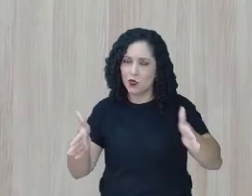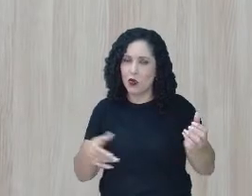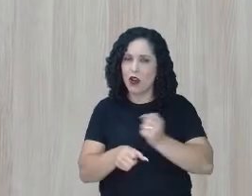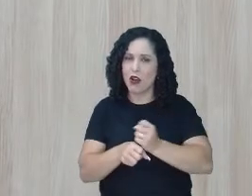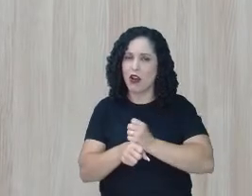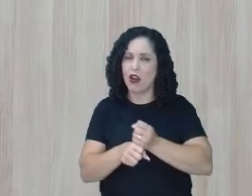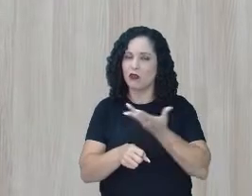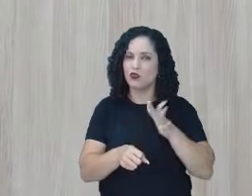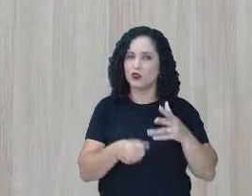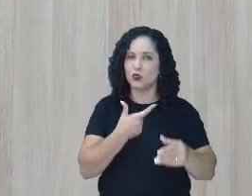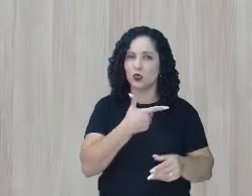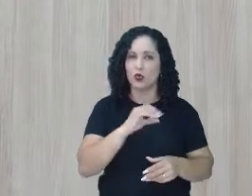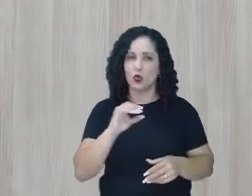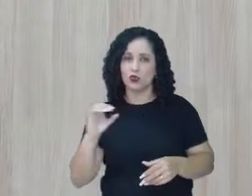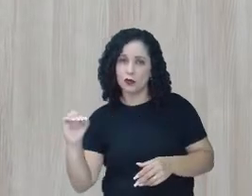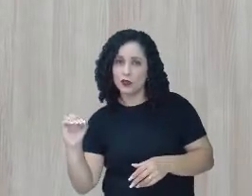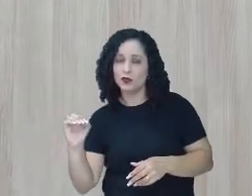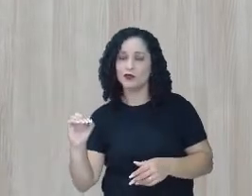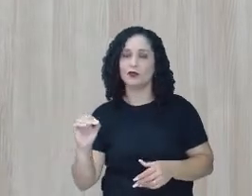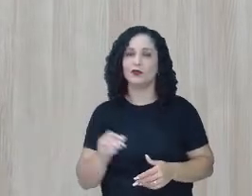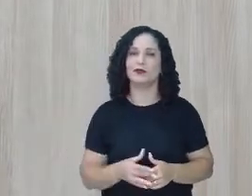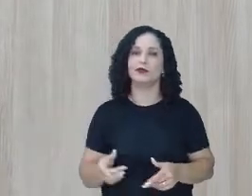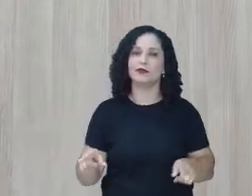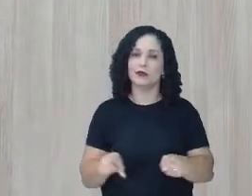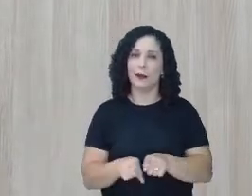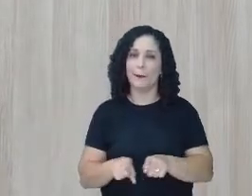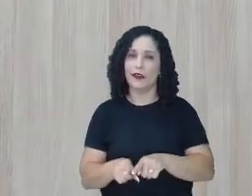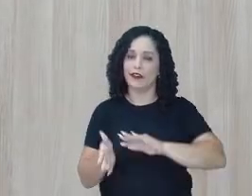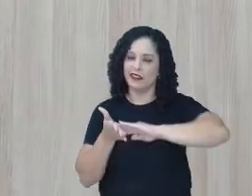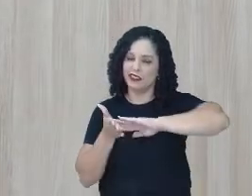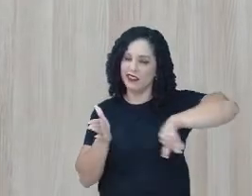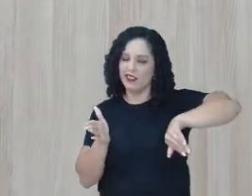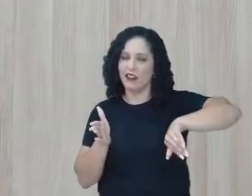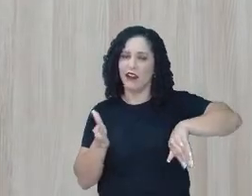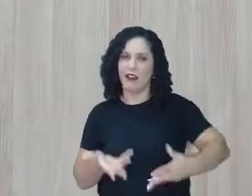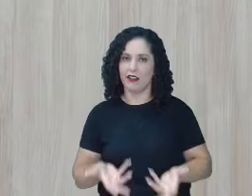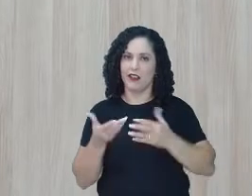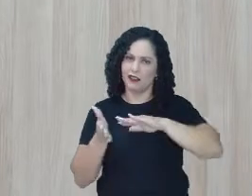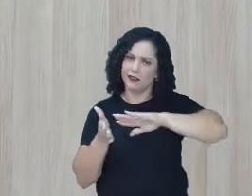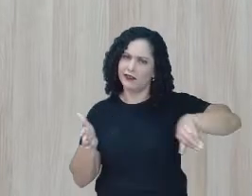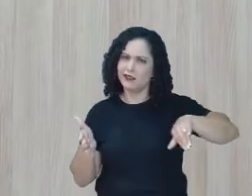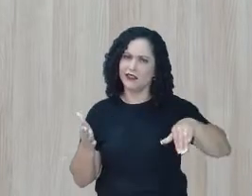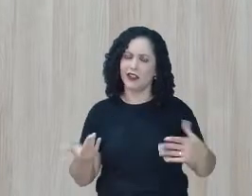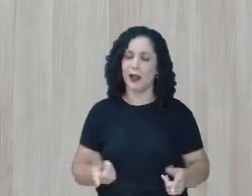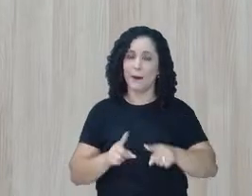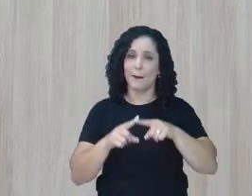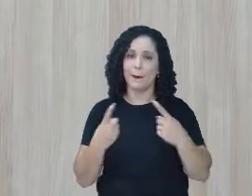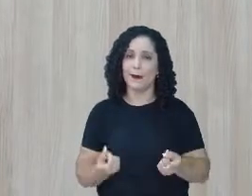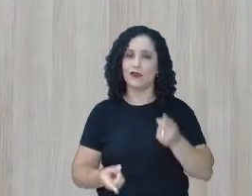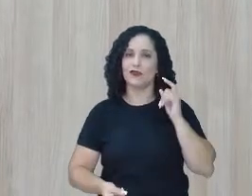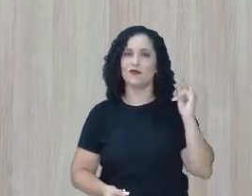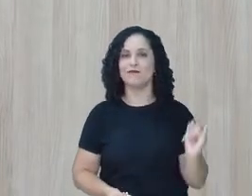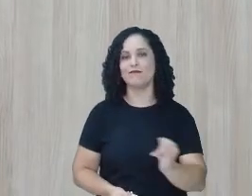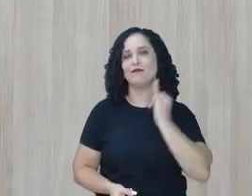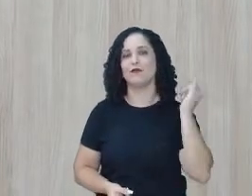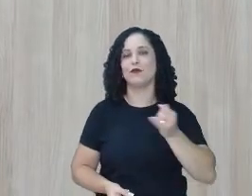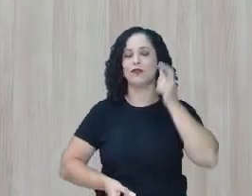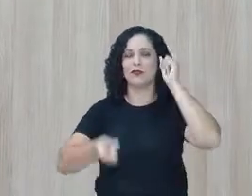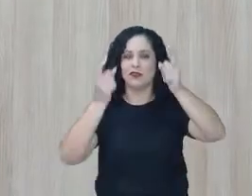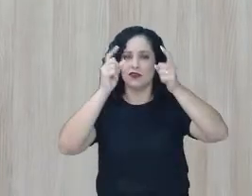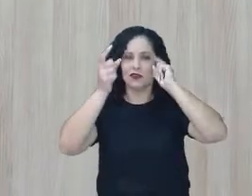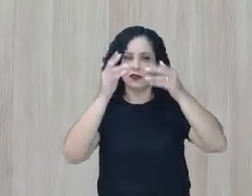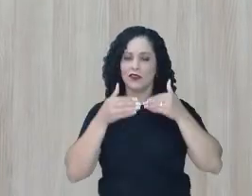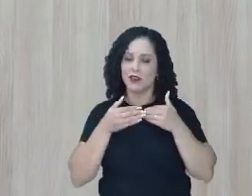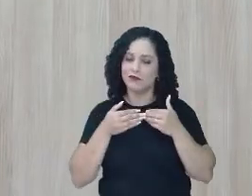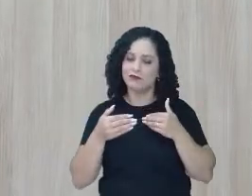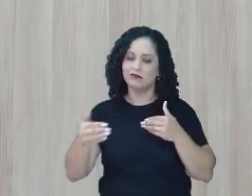2000, né? E algumas até estão, né, tentando tirar. Né? Então, é importante que essa discussão sobre o pós-abolição ela